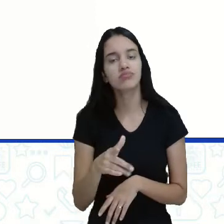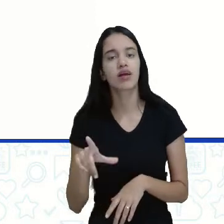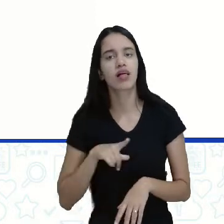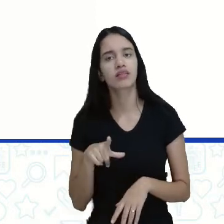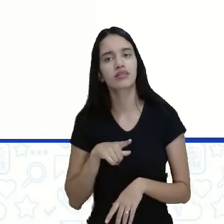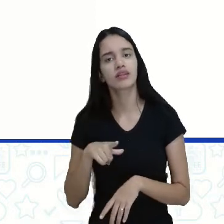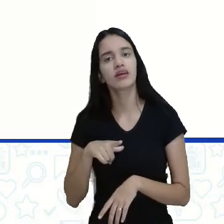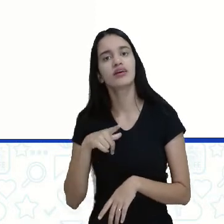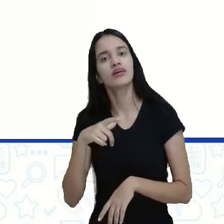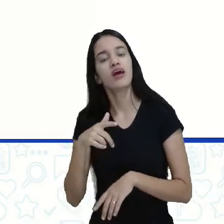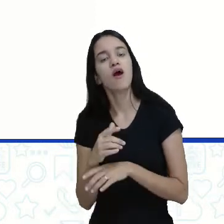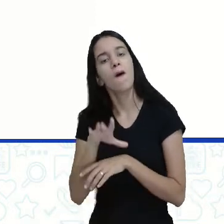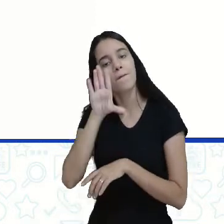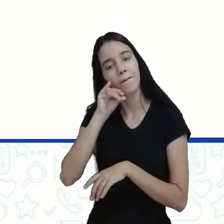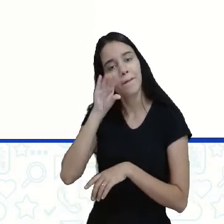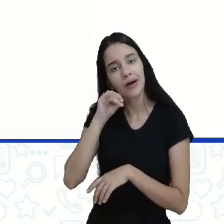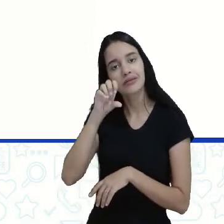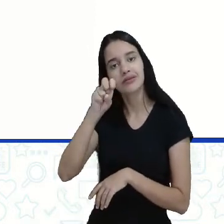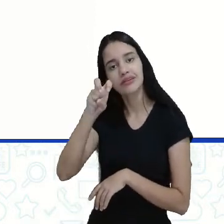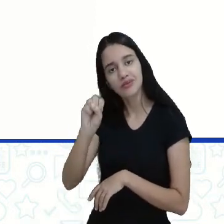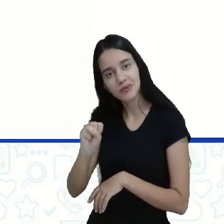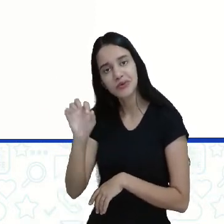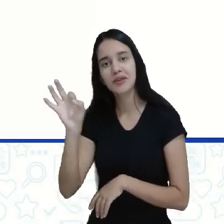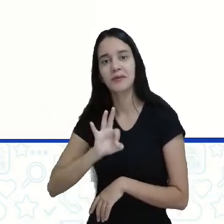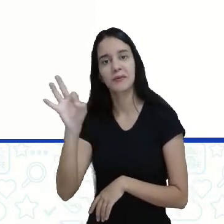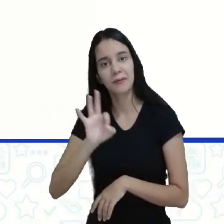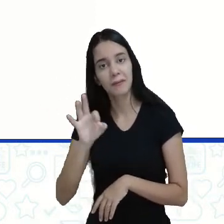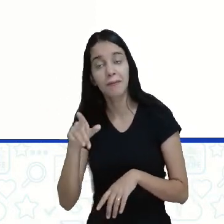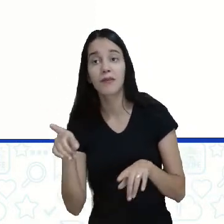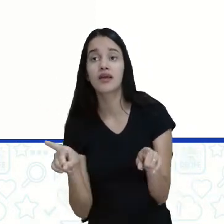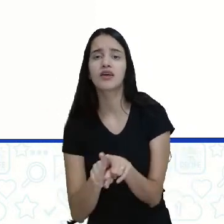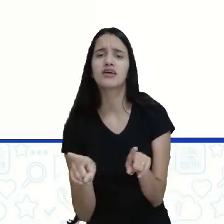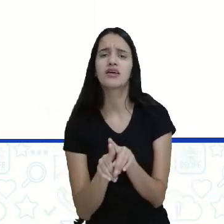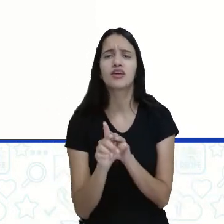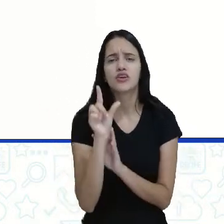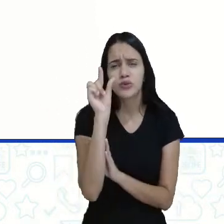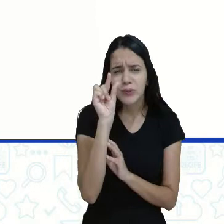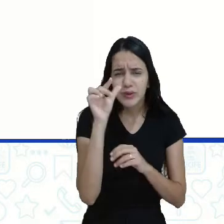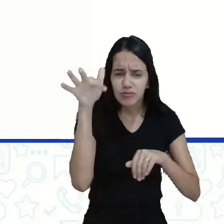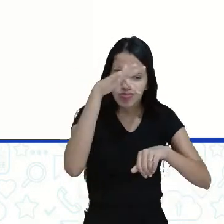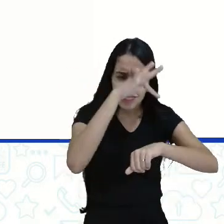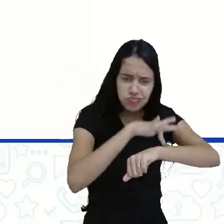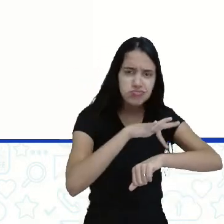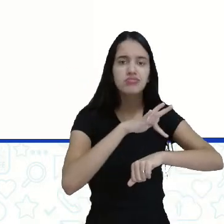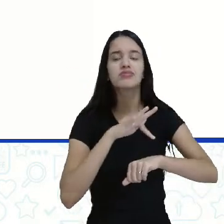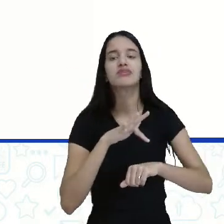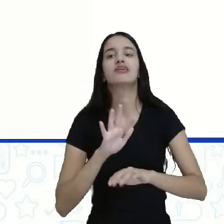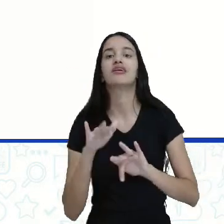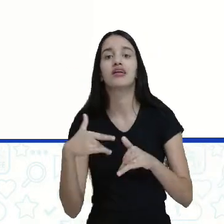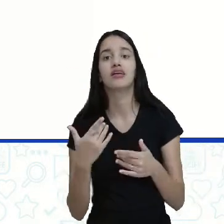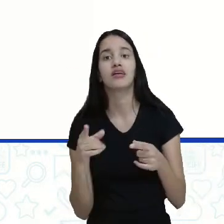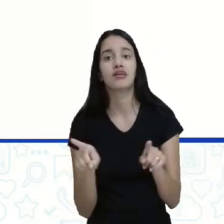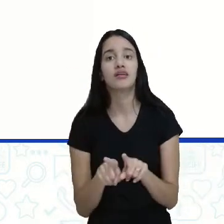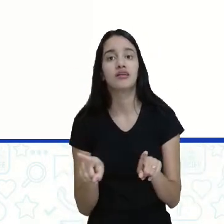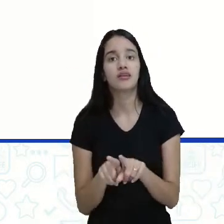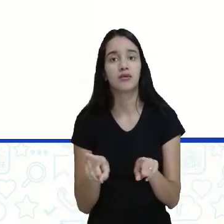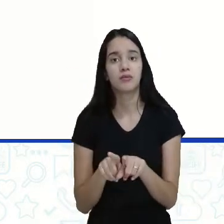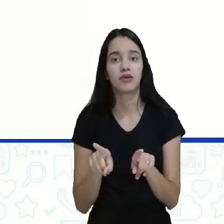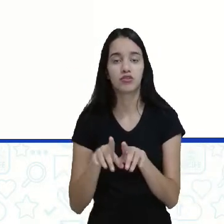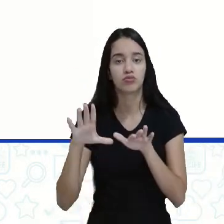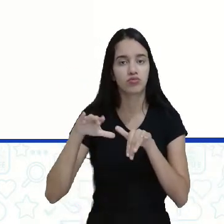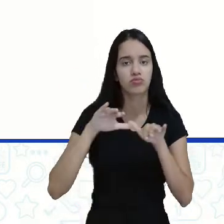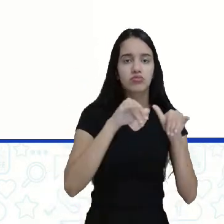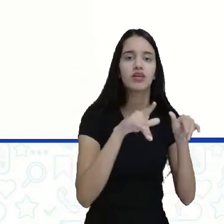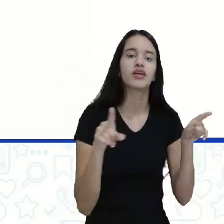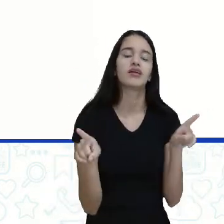um pato tem 78, um mosquitinho tem 6 dessas pequenas moléculas de DNA. O musgo seco tem 12, ervilhas